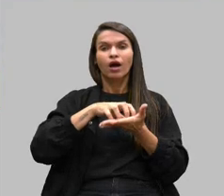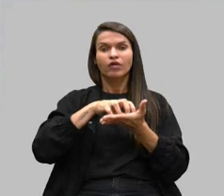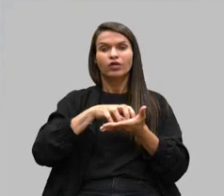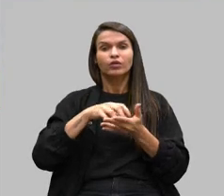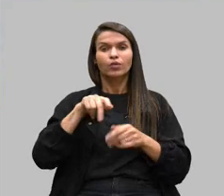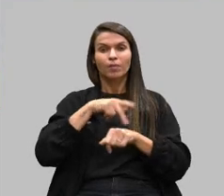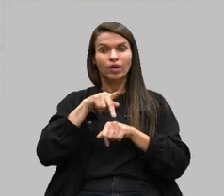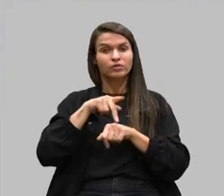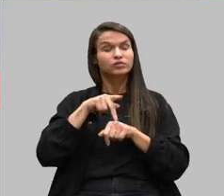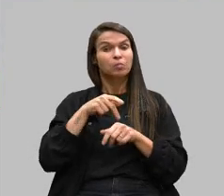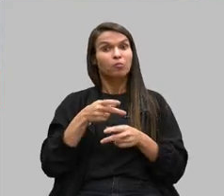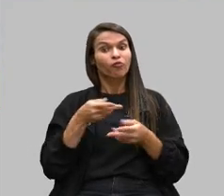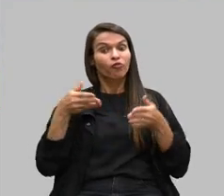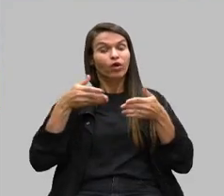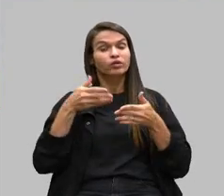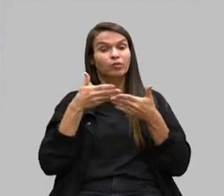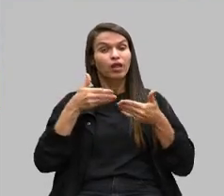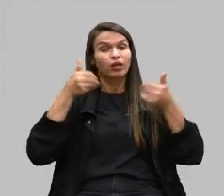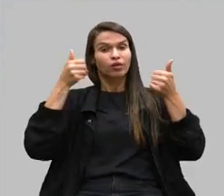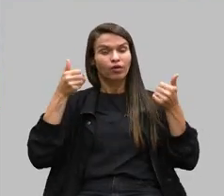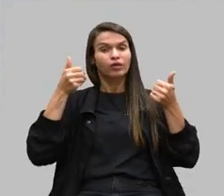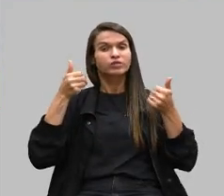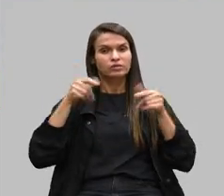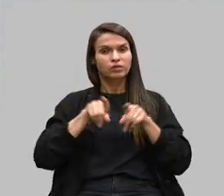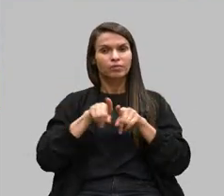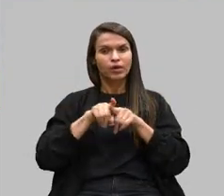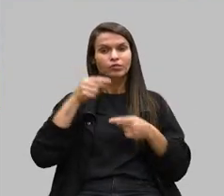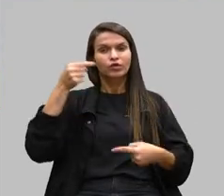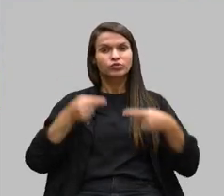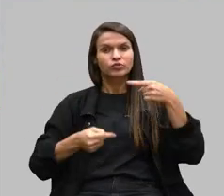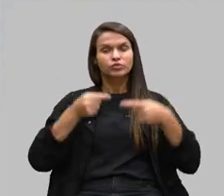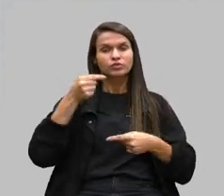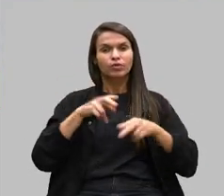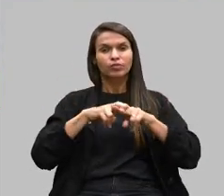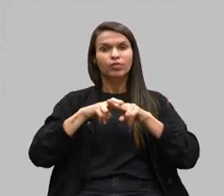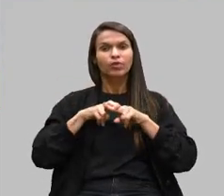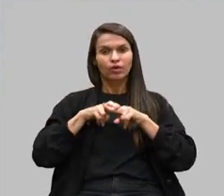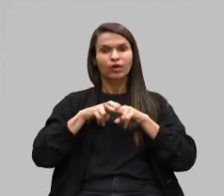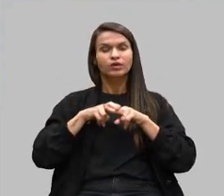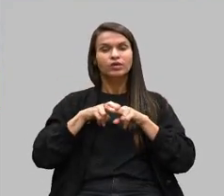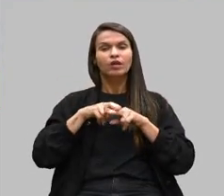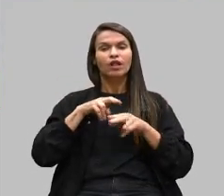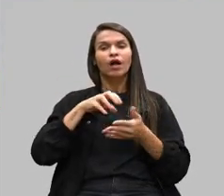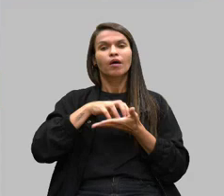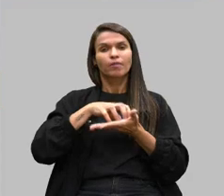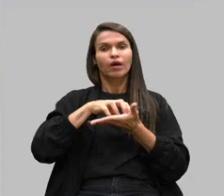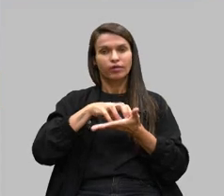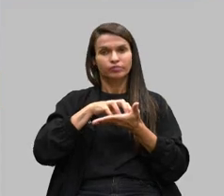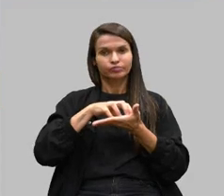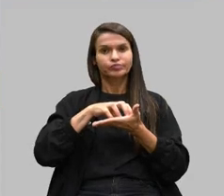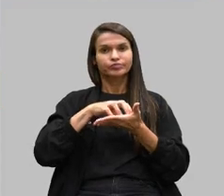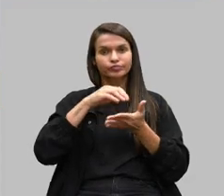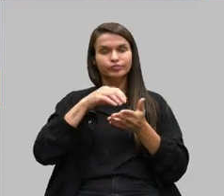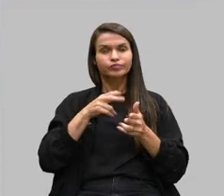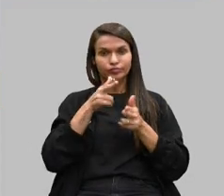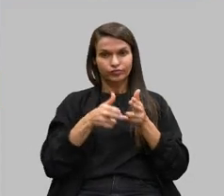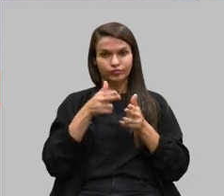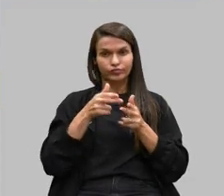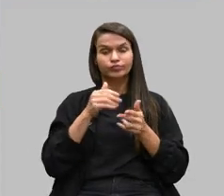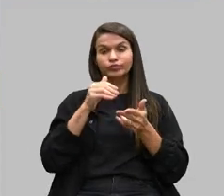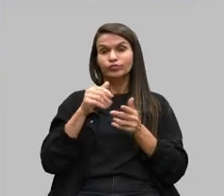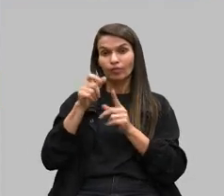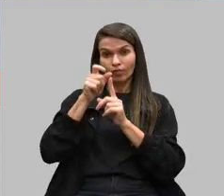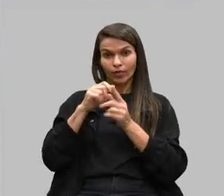das melhores e agora uma discussão com relação justamente a malha de ferrovias ao que o secretário trouxe muito muito